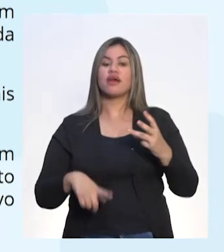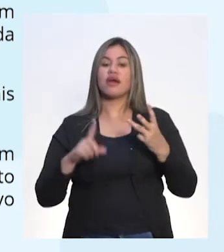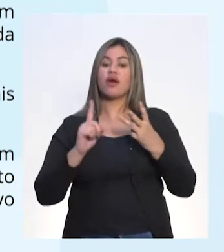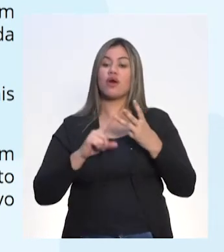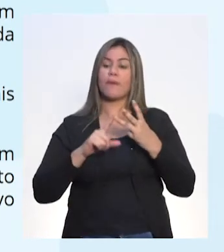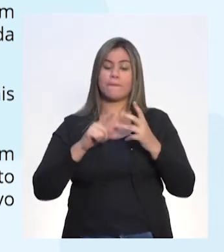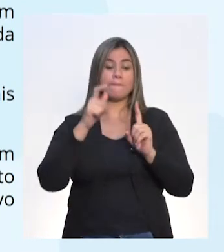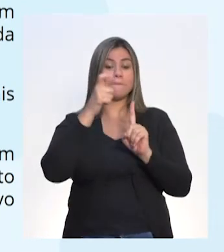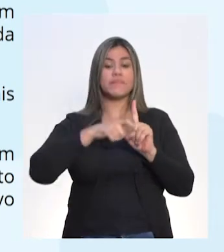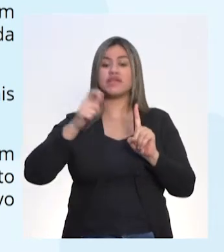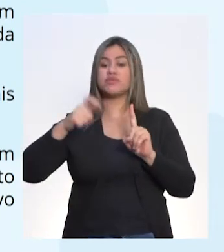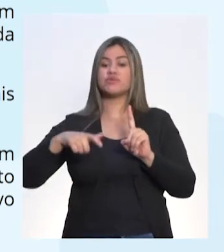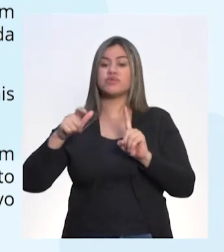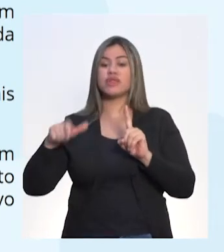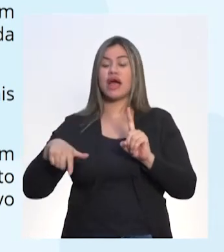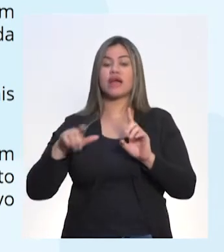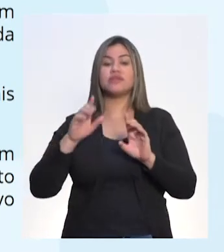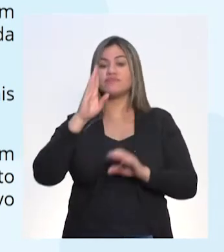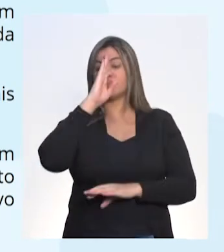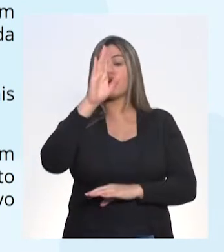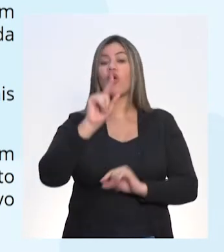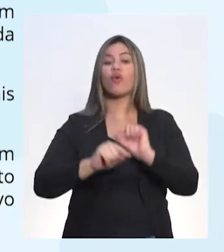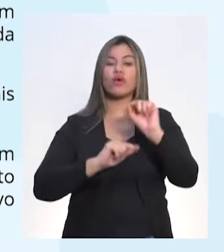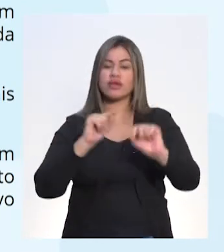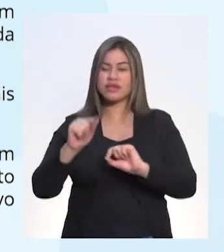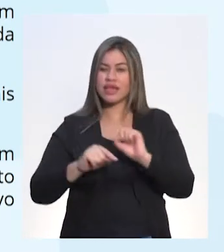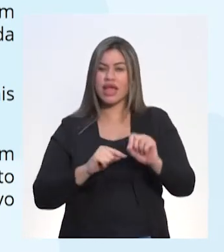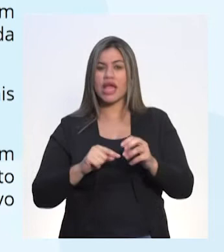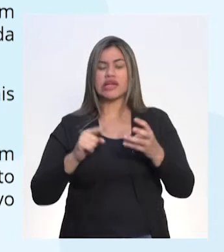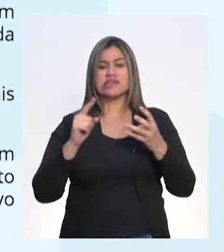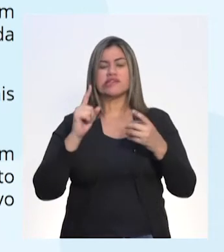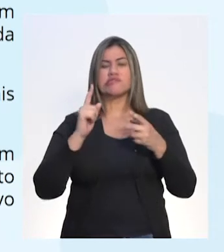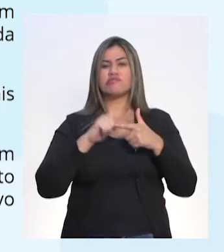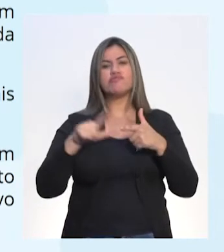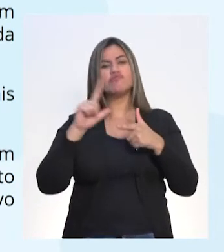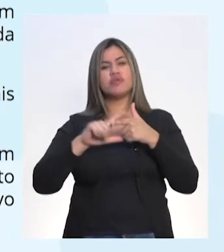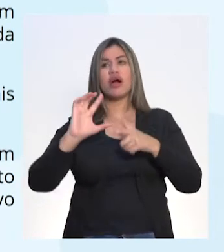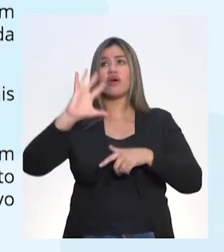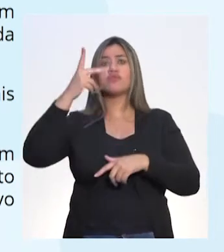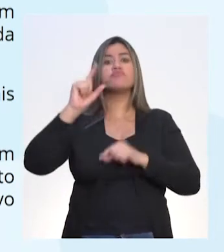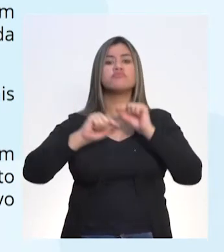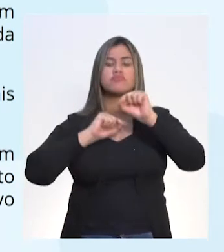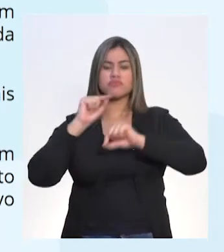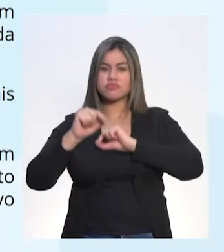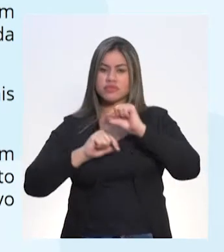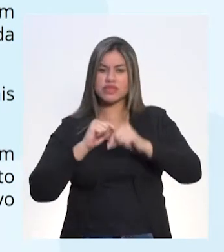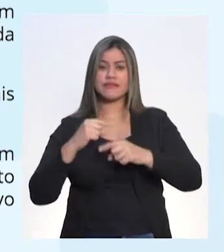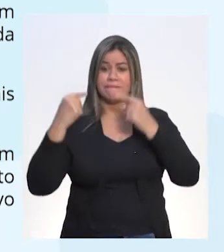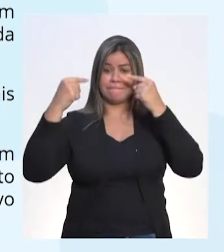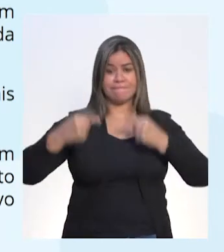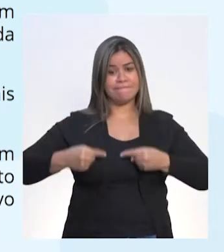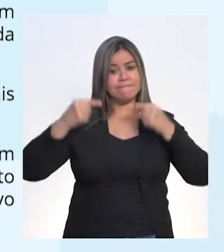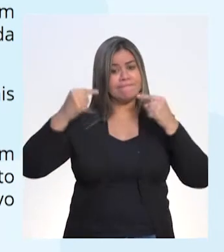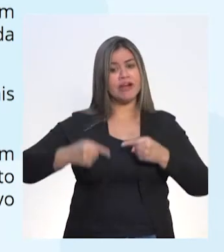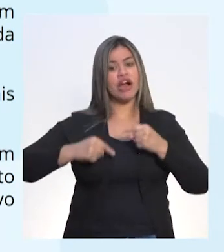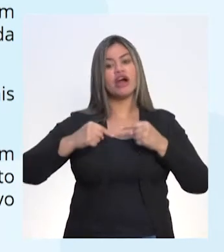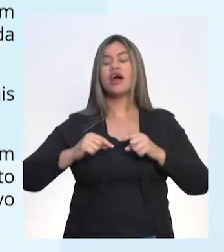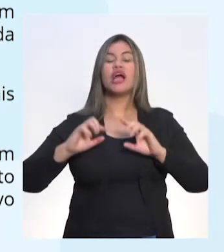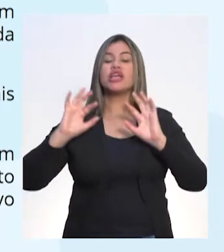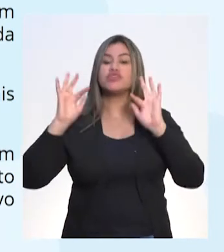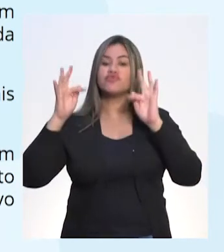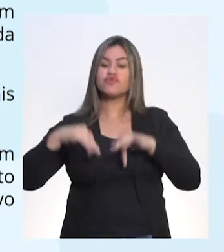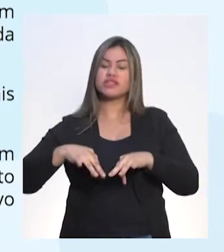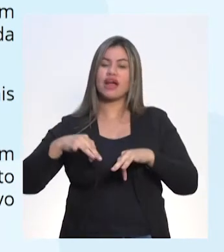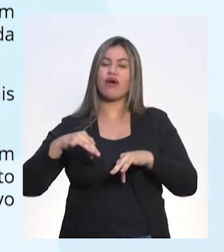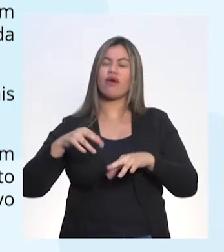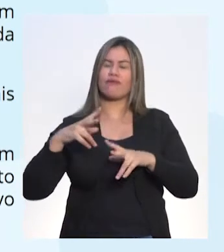Quem são os personagens principais, o conflito central, que sempre tem que ter um conflito, tá? Sempre tem uma disputa de alguma coisa, e no final, somente